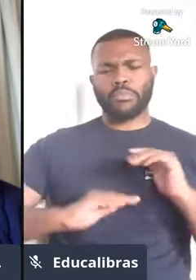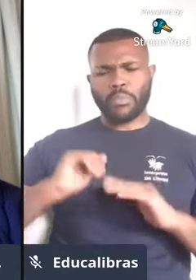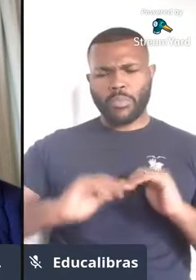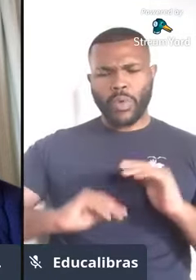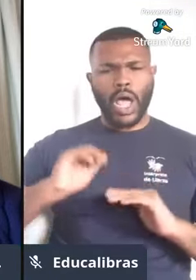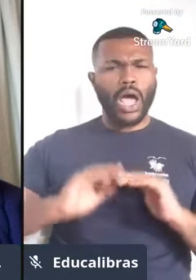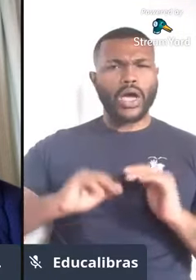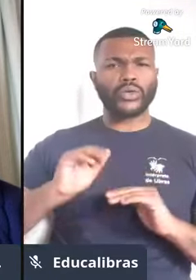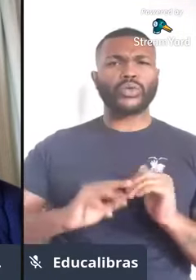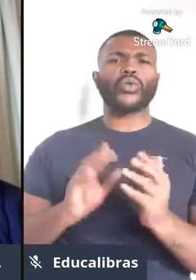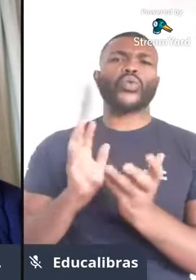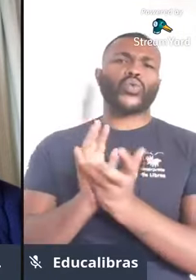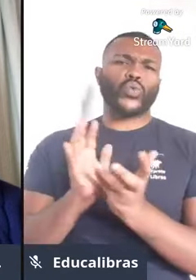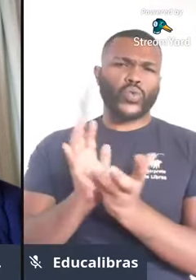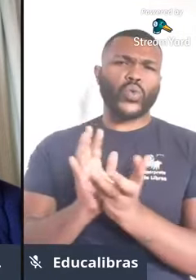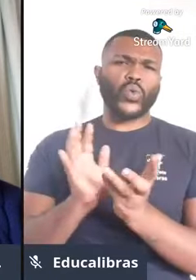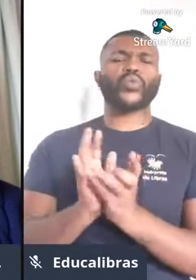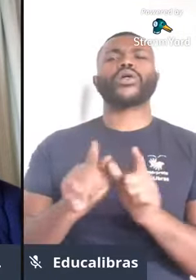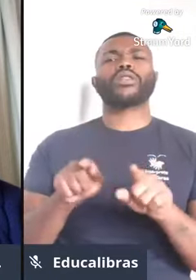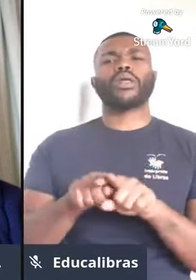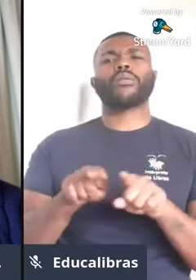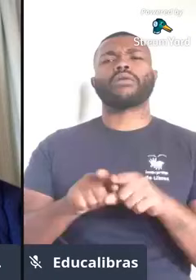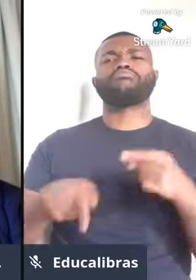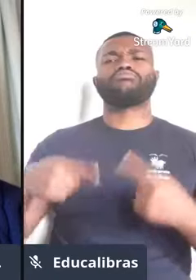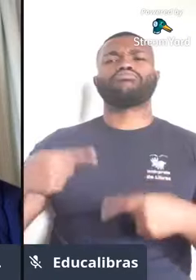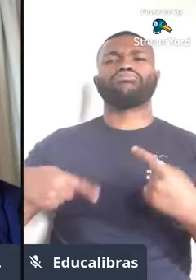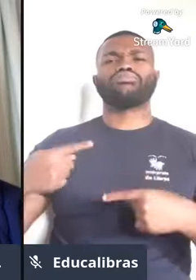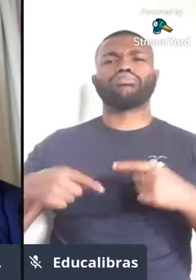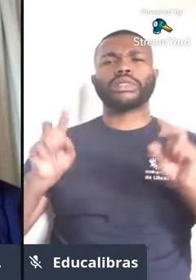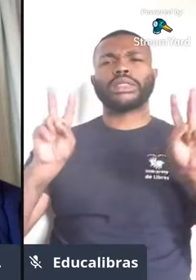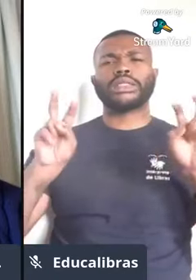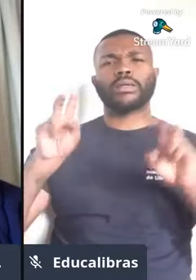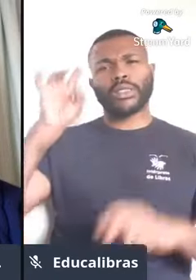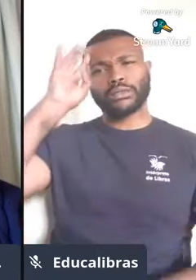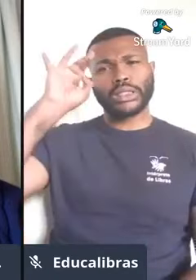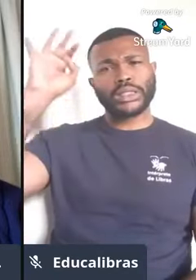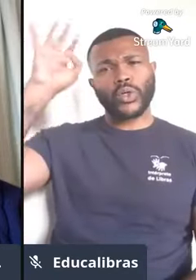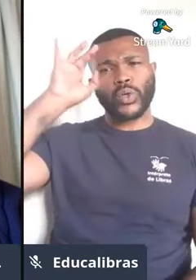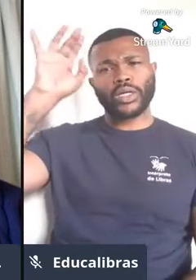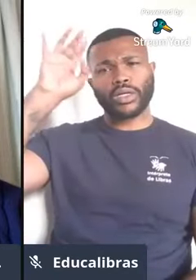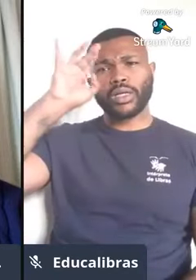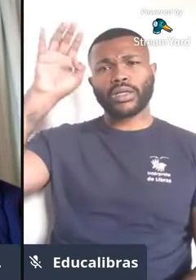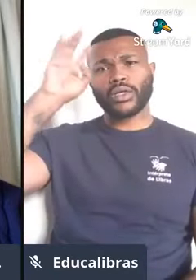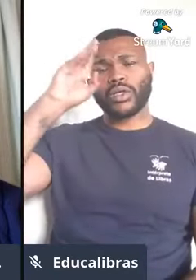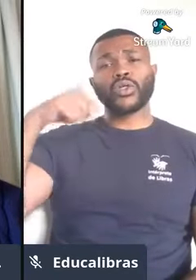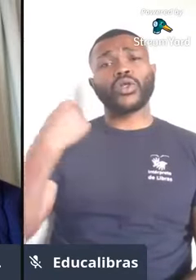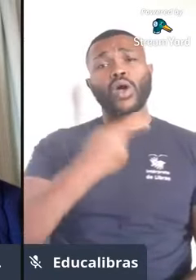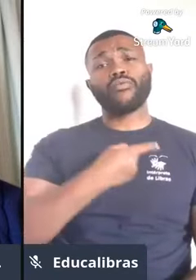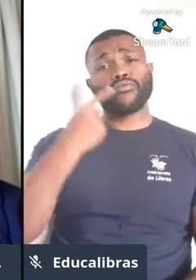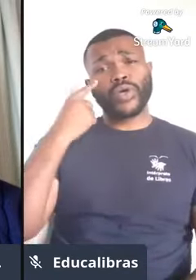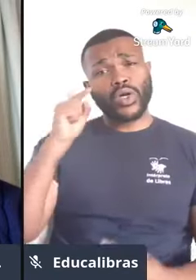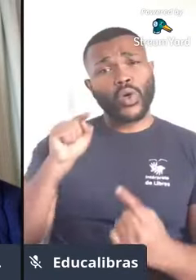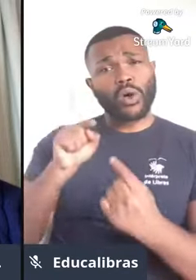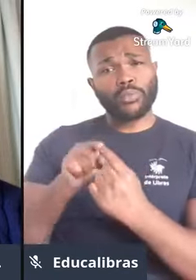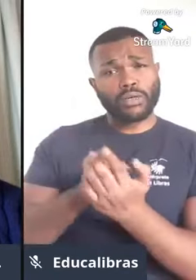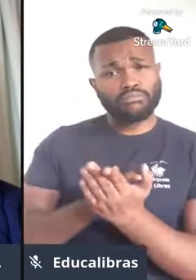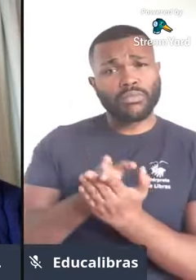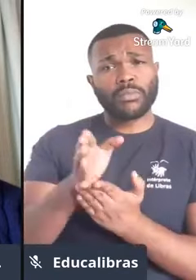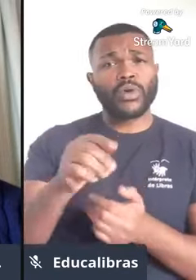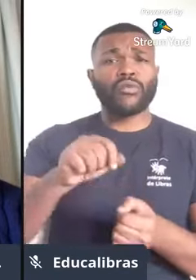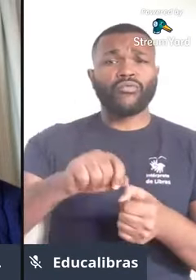ou a nossa discussão teórica sobre isso. E vamos ver se a gente encontra caminhos para fazer isso de